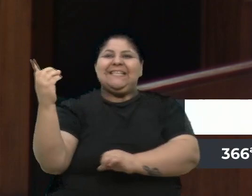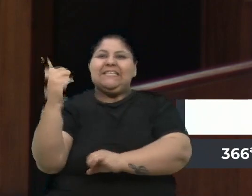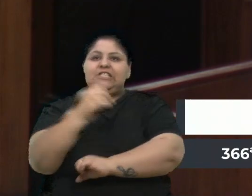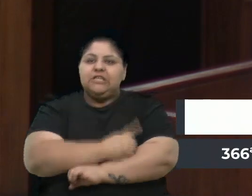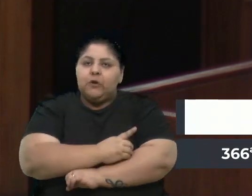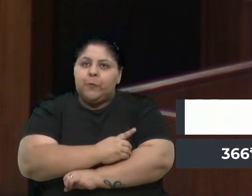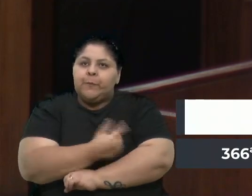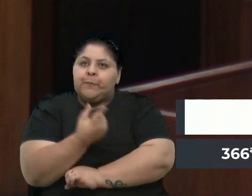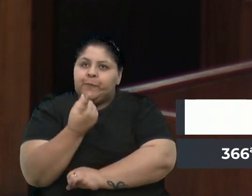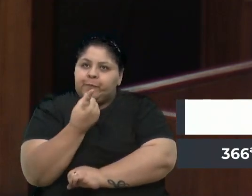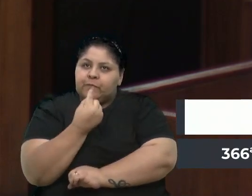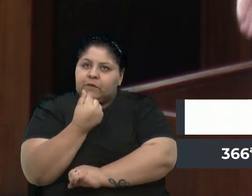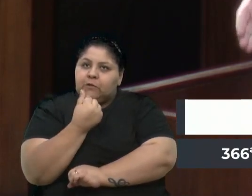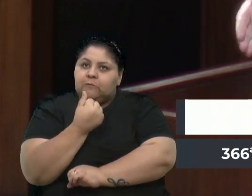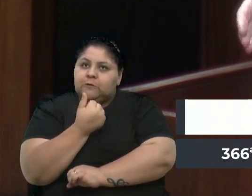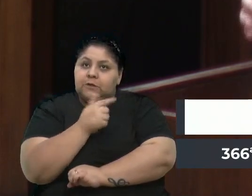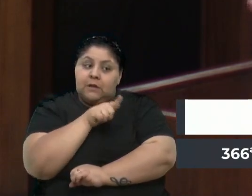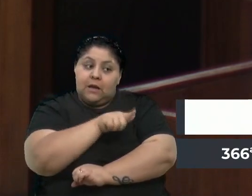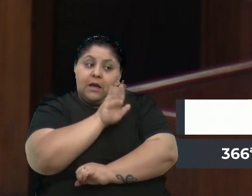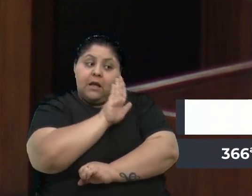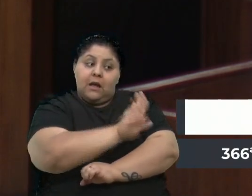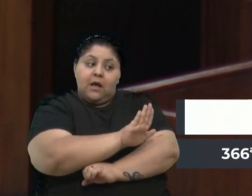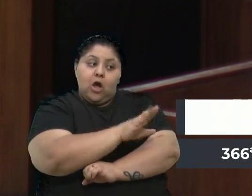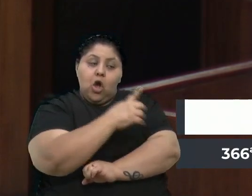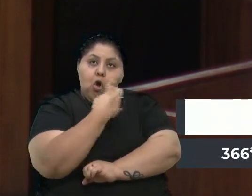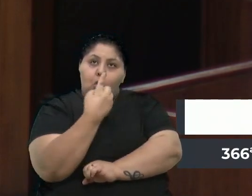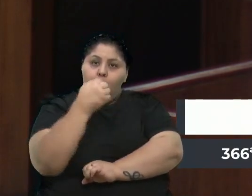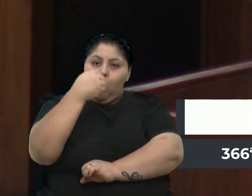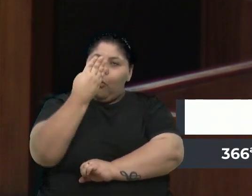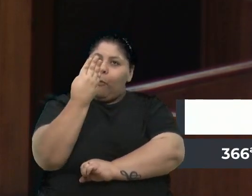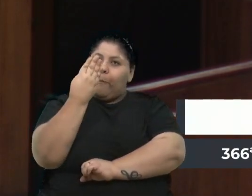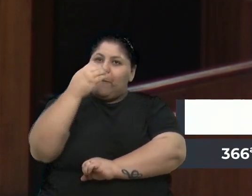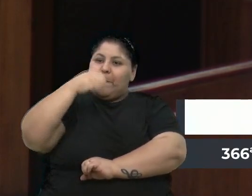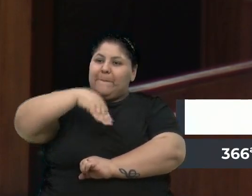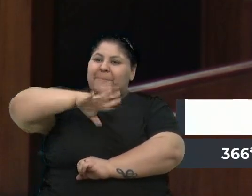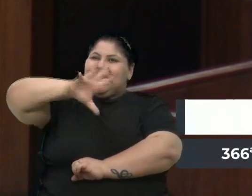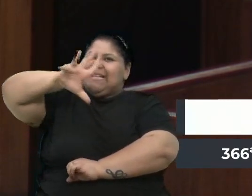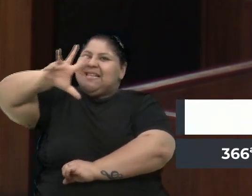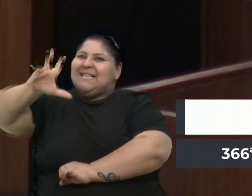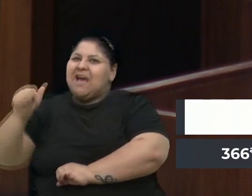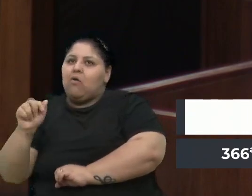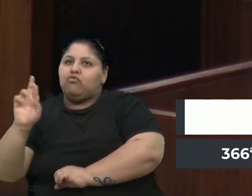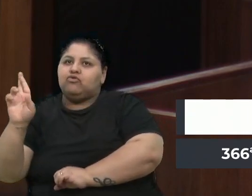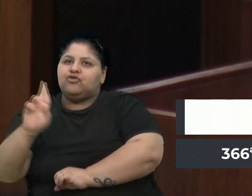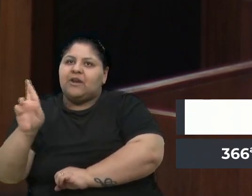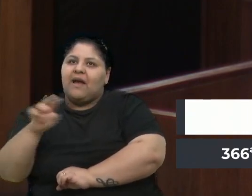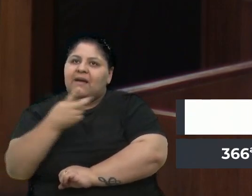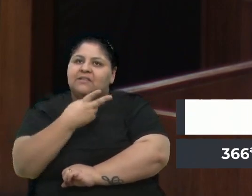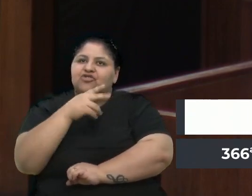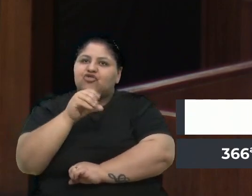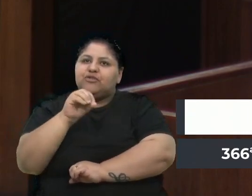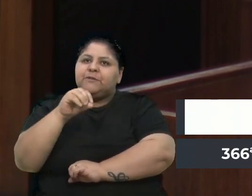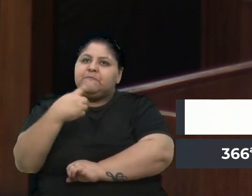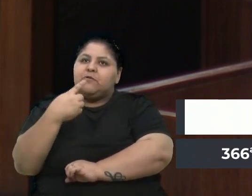O dinheiro deixado por esses turistas aqui foi de R$1 bilhão em 2014, vereador Zanquim.